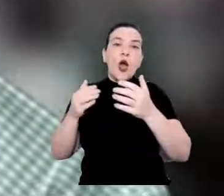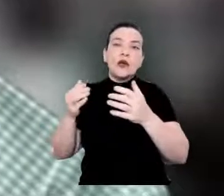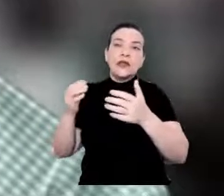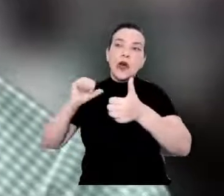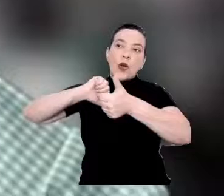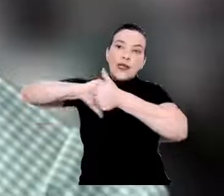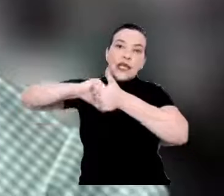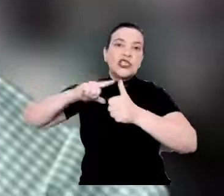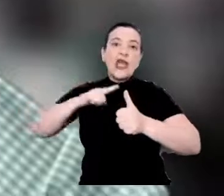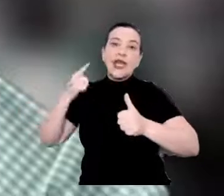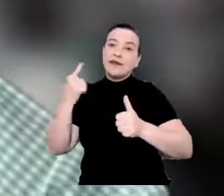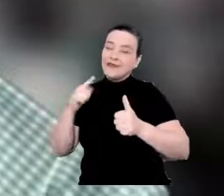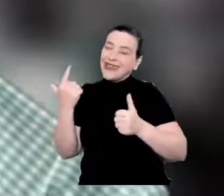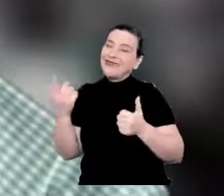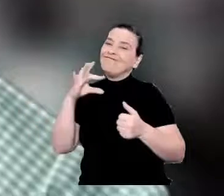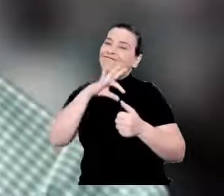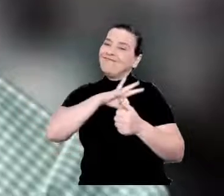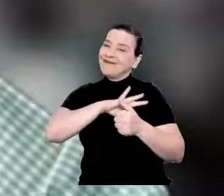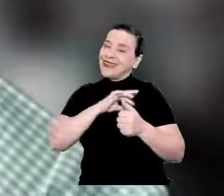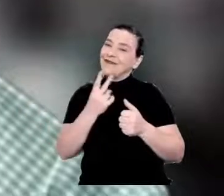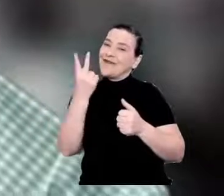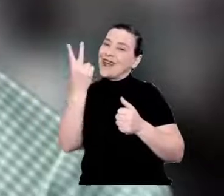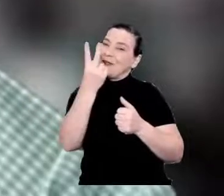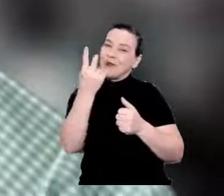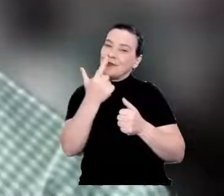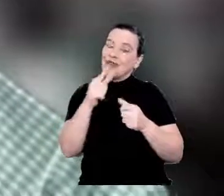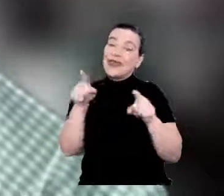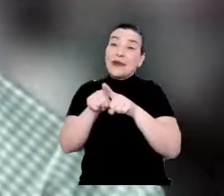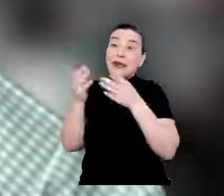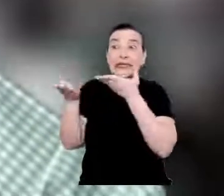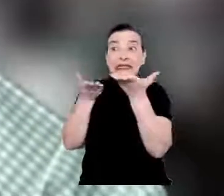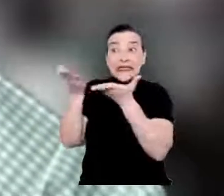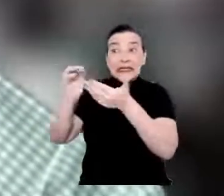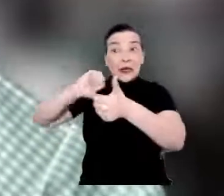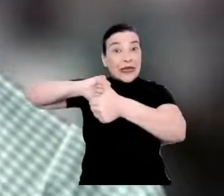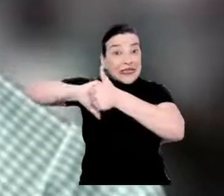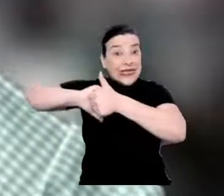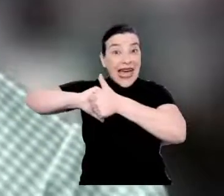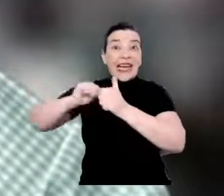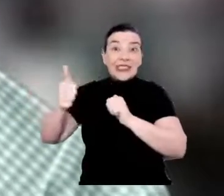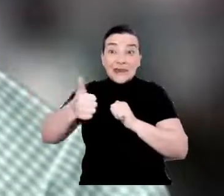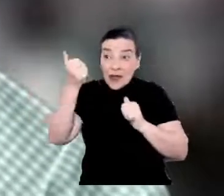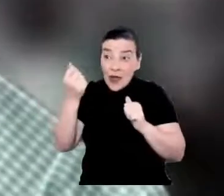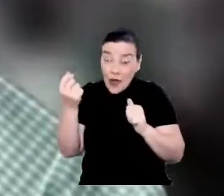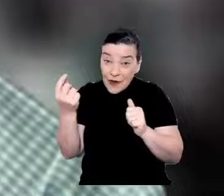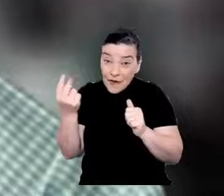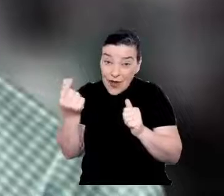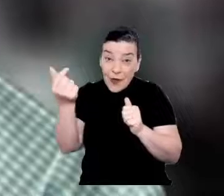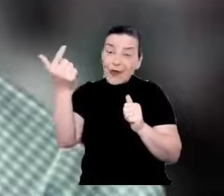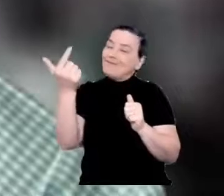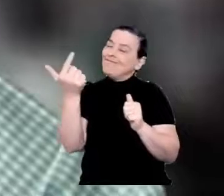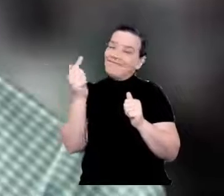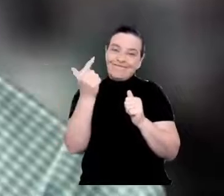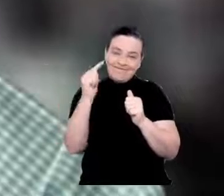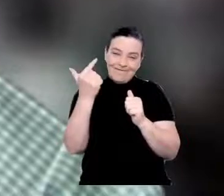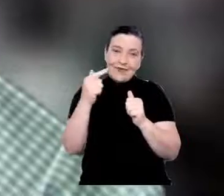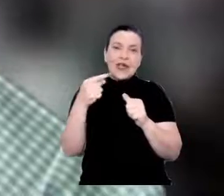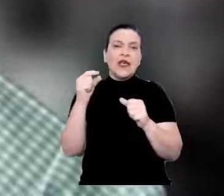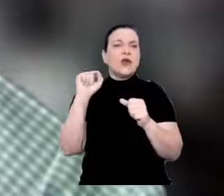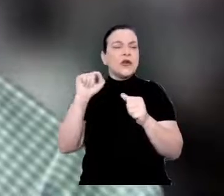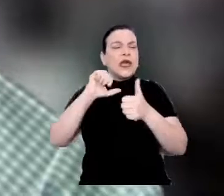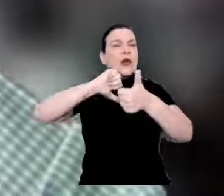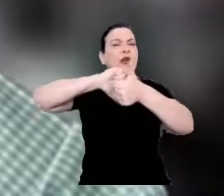qualidade objetiva ainda não leva a preços melhores. A competição por qualidade tem muito a ver com um conjunto de